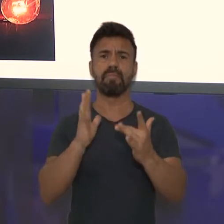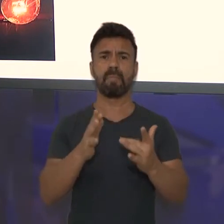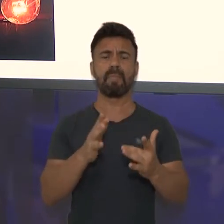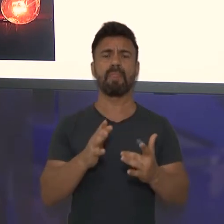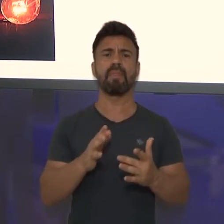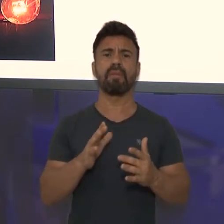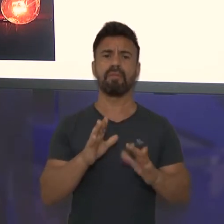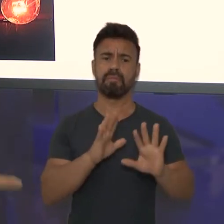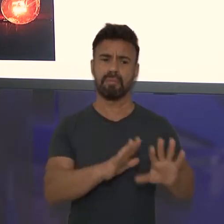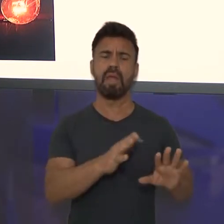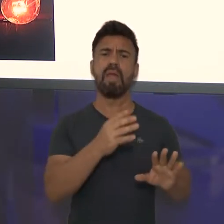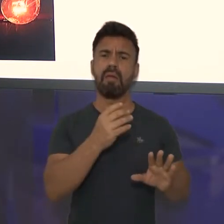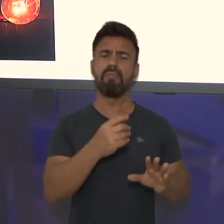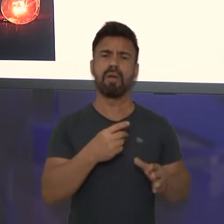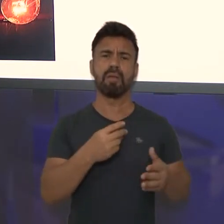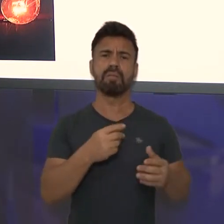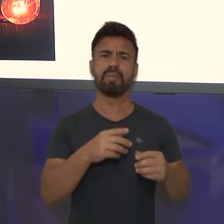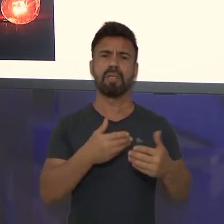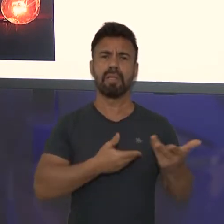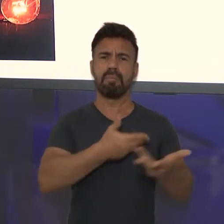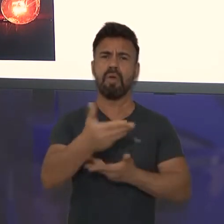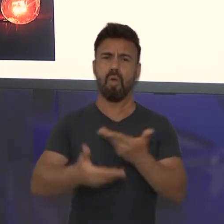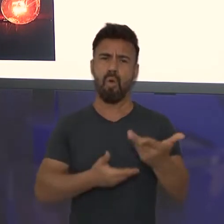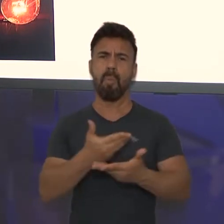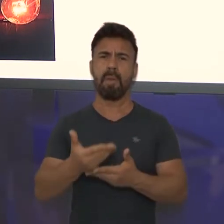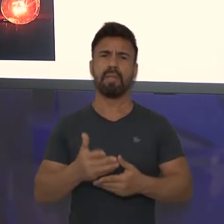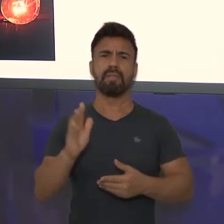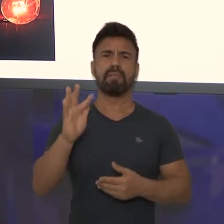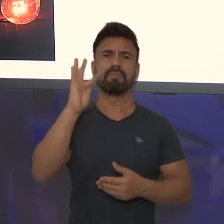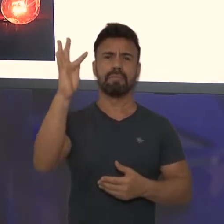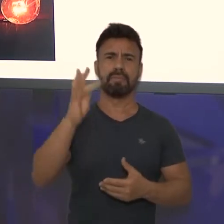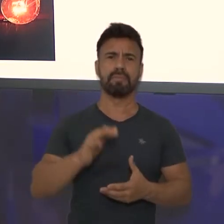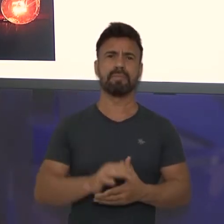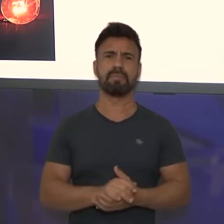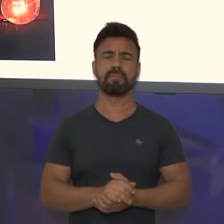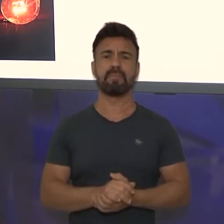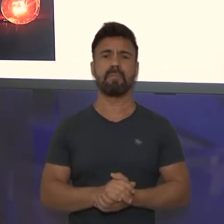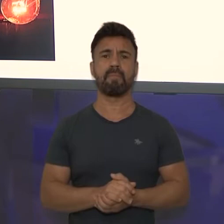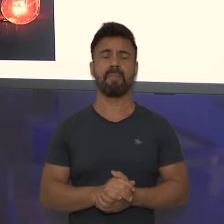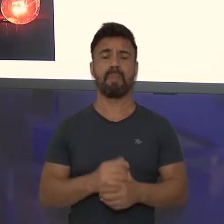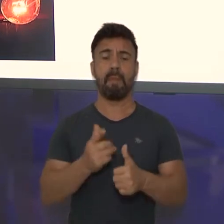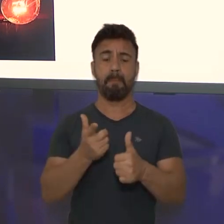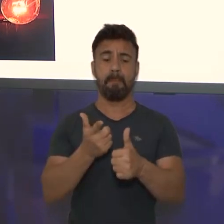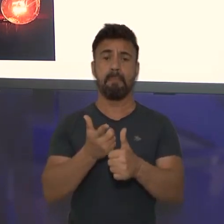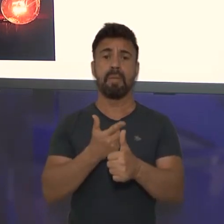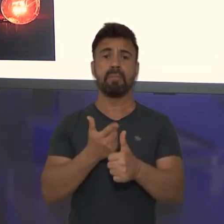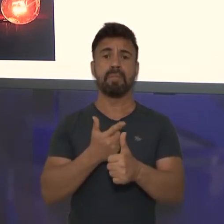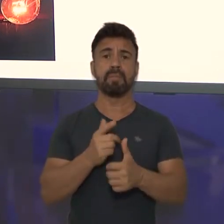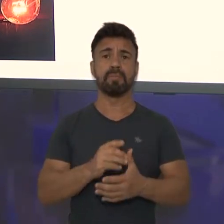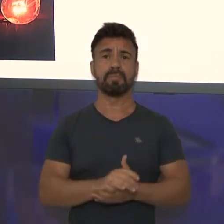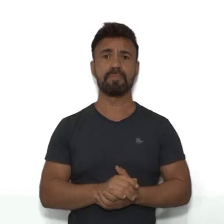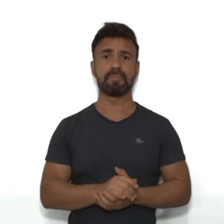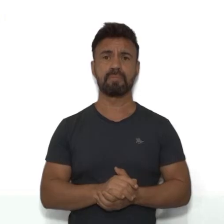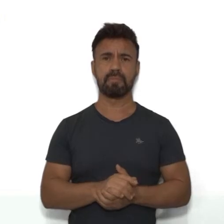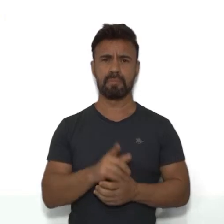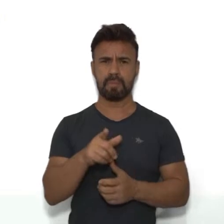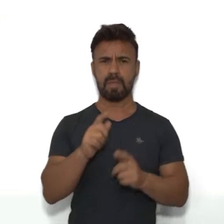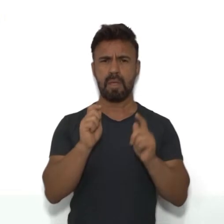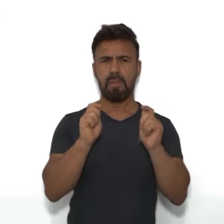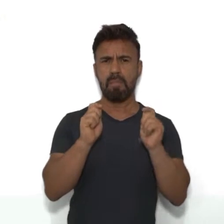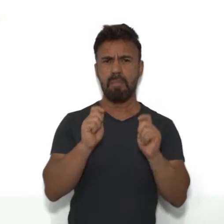deixa aí que vai ser maravilhoso a gente compartilhar no momento futuro, tá? Então, primeiramente, você